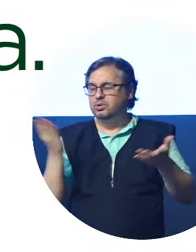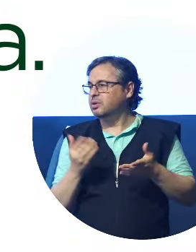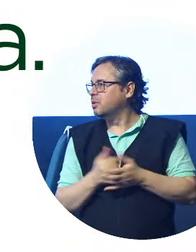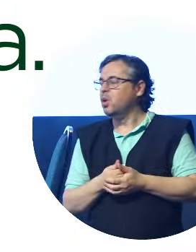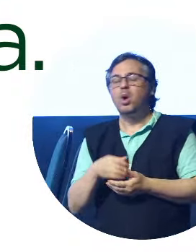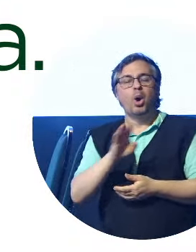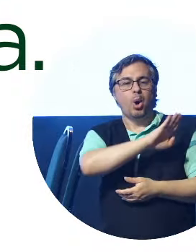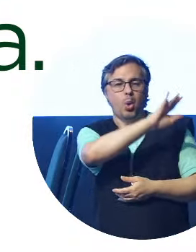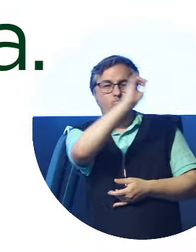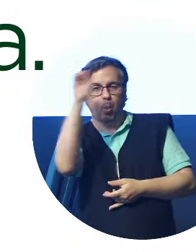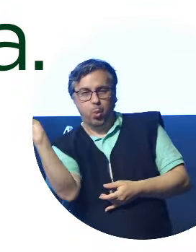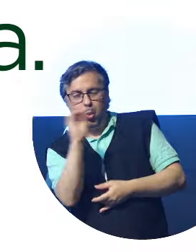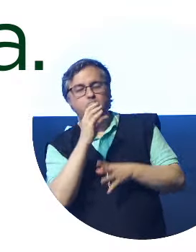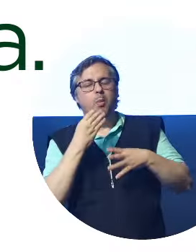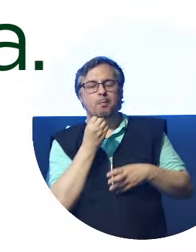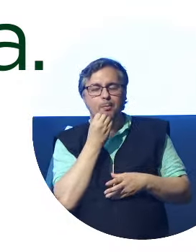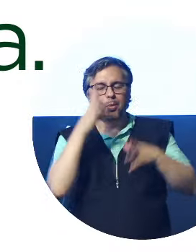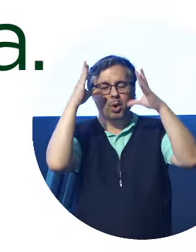Olá, boa noite.